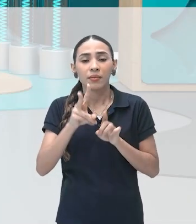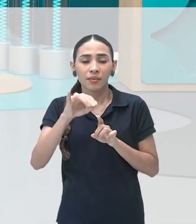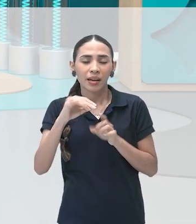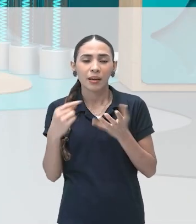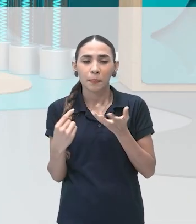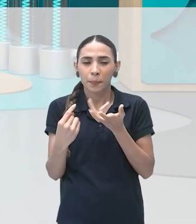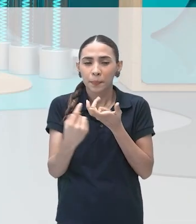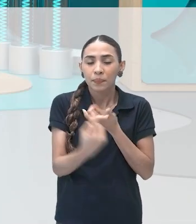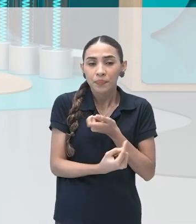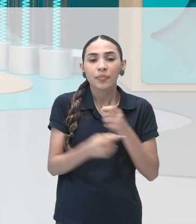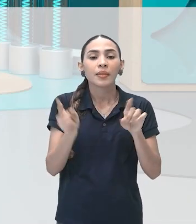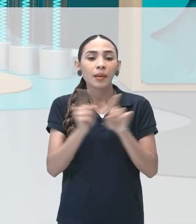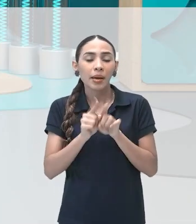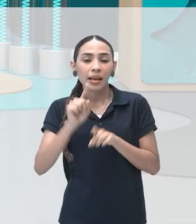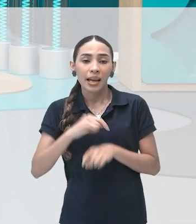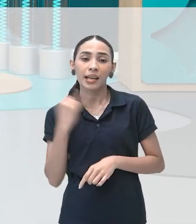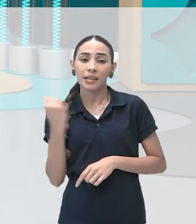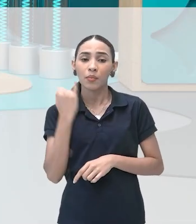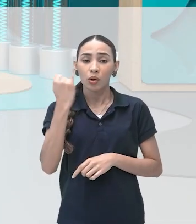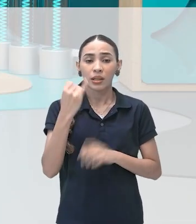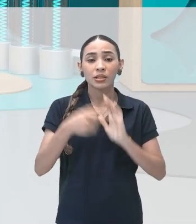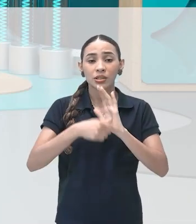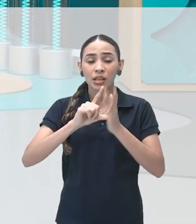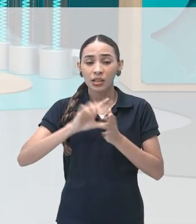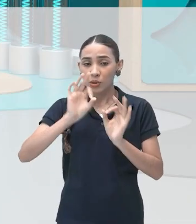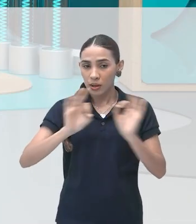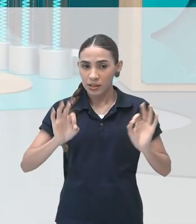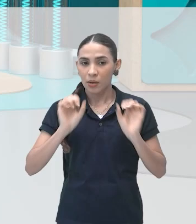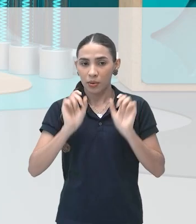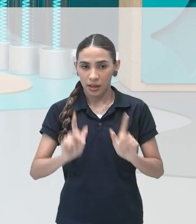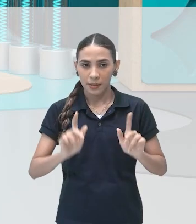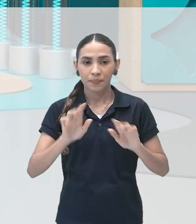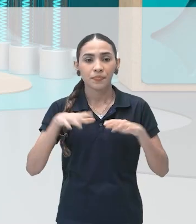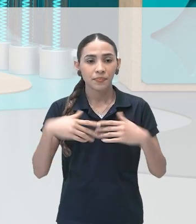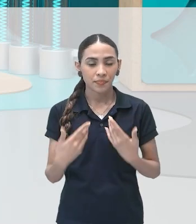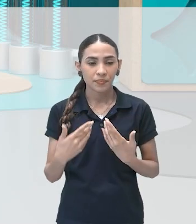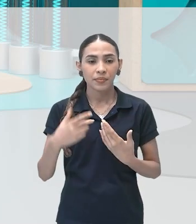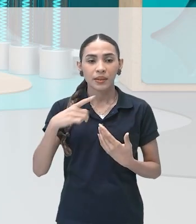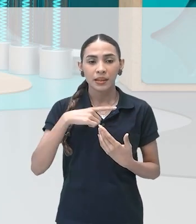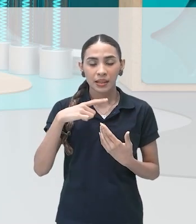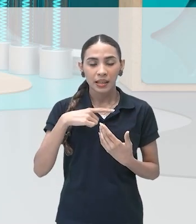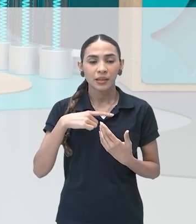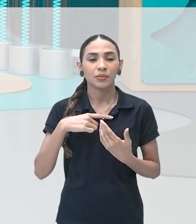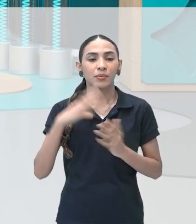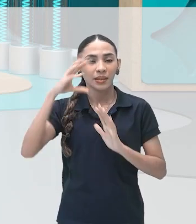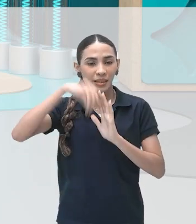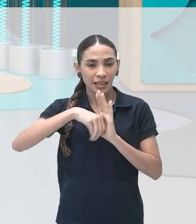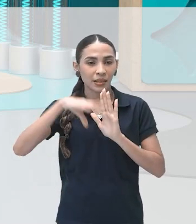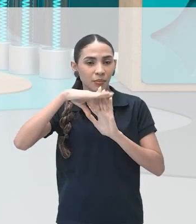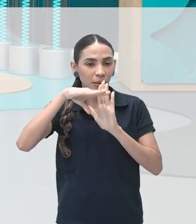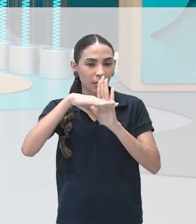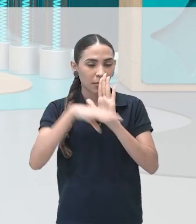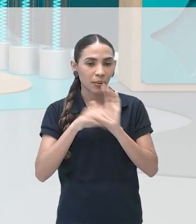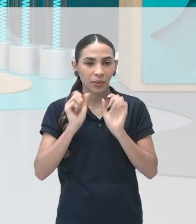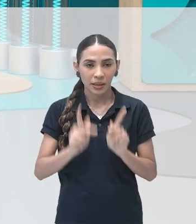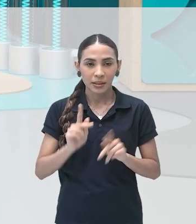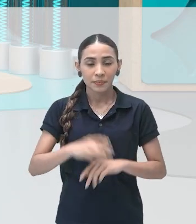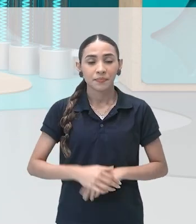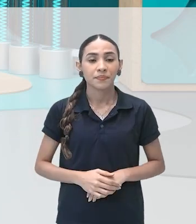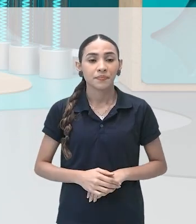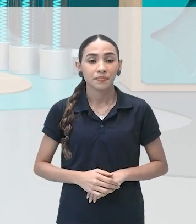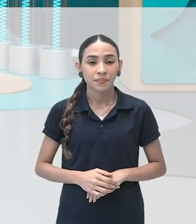tudo isso também pode ser pensado, tá bom? E aí, definido no nosso planejamento, tudo bem?